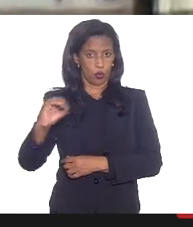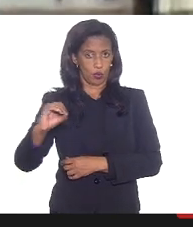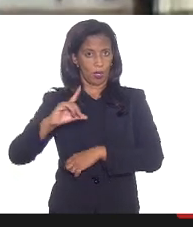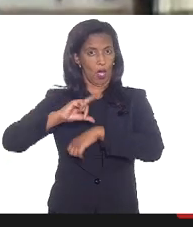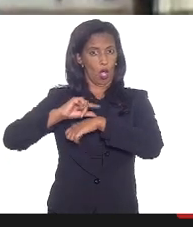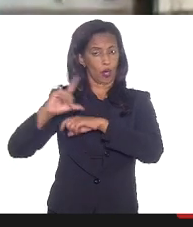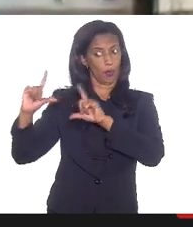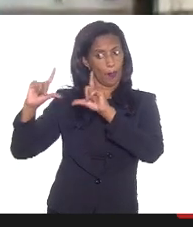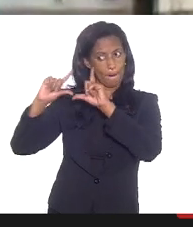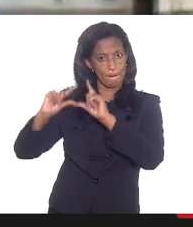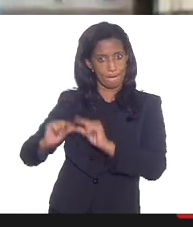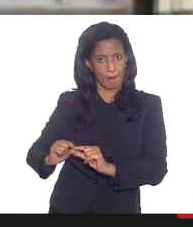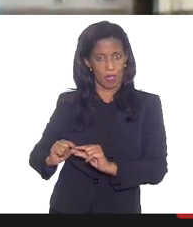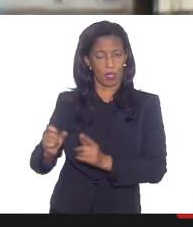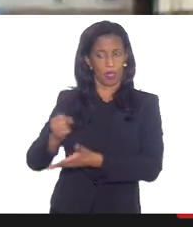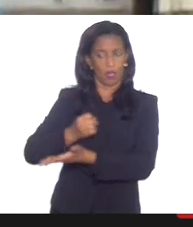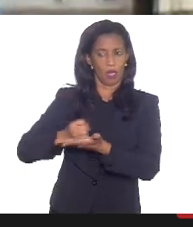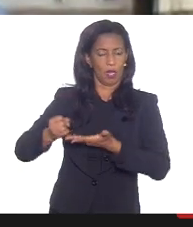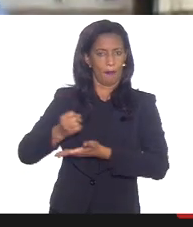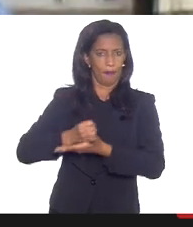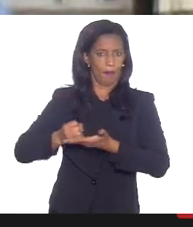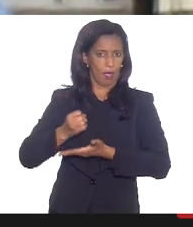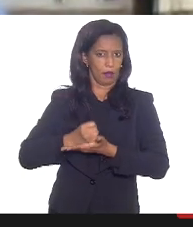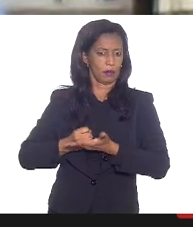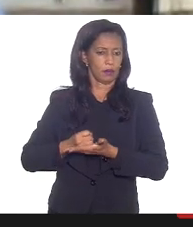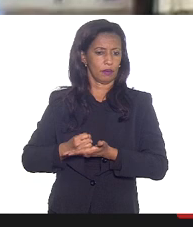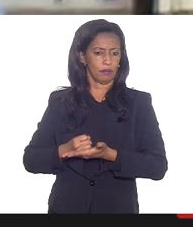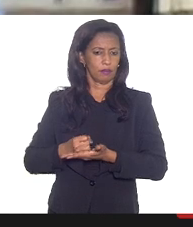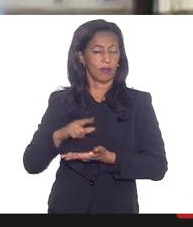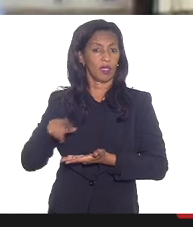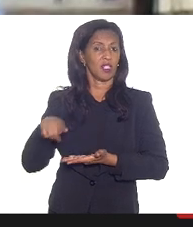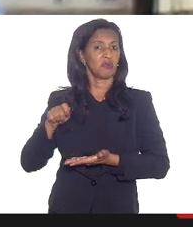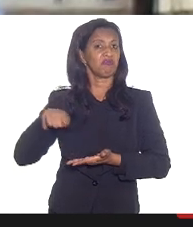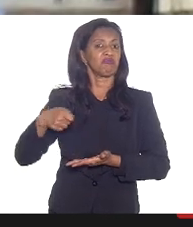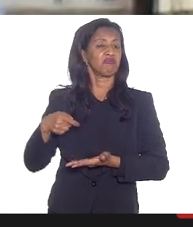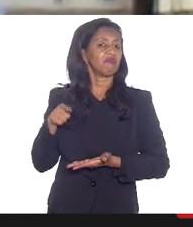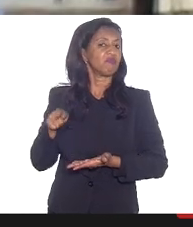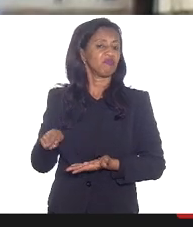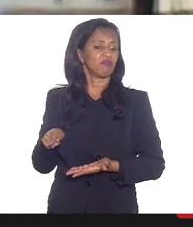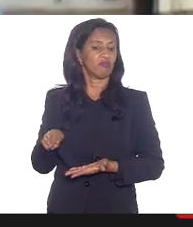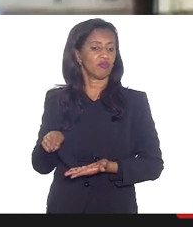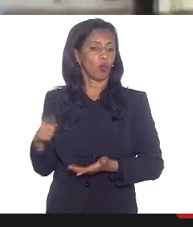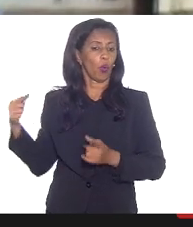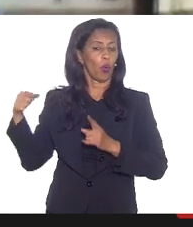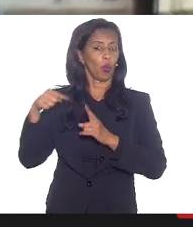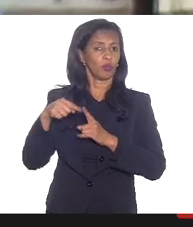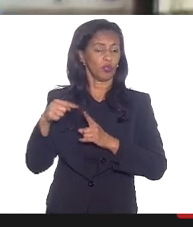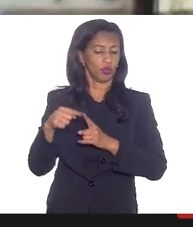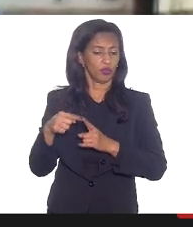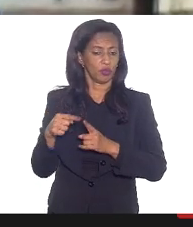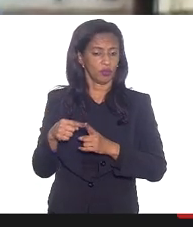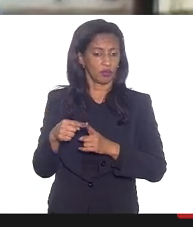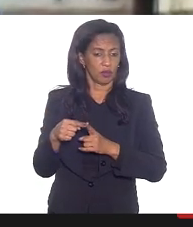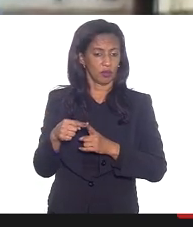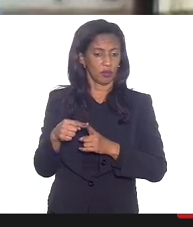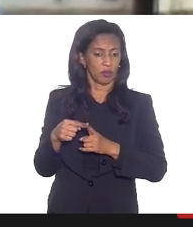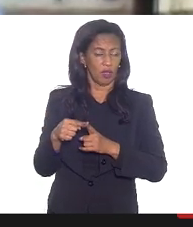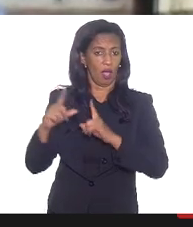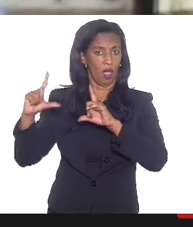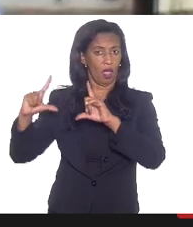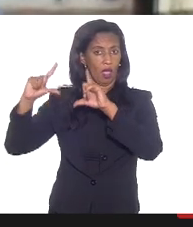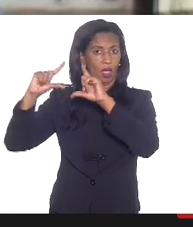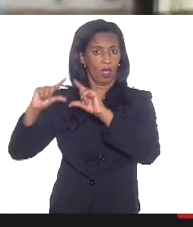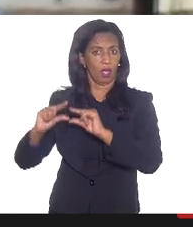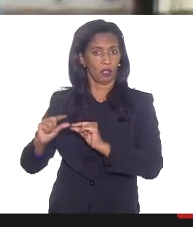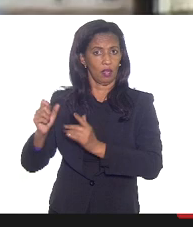né, da base comum, isso significa, objetivamente, a redução